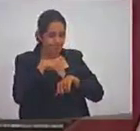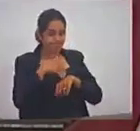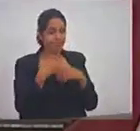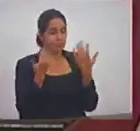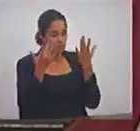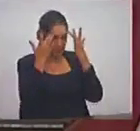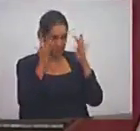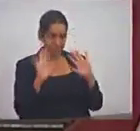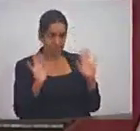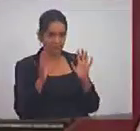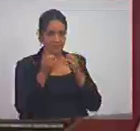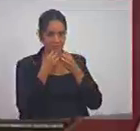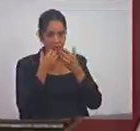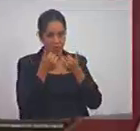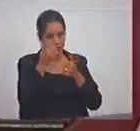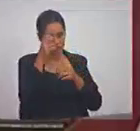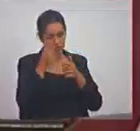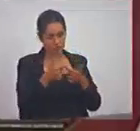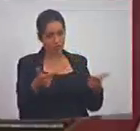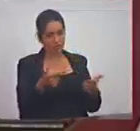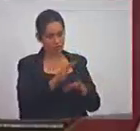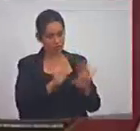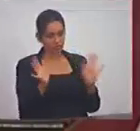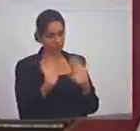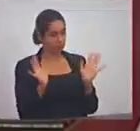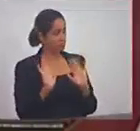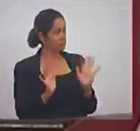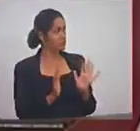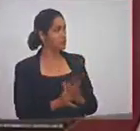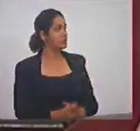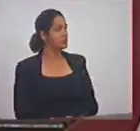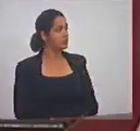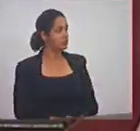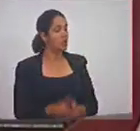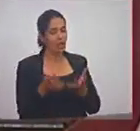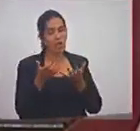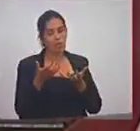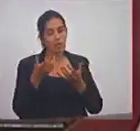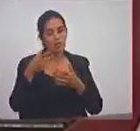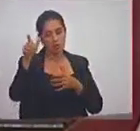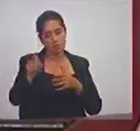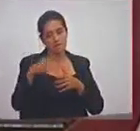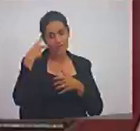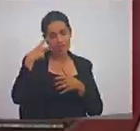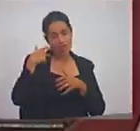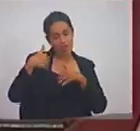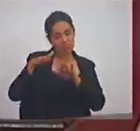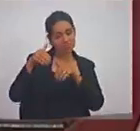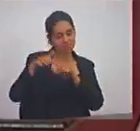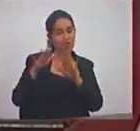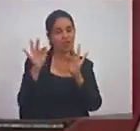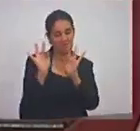para ele. E eu quero que ele siga em frente, que seja feliz